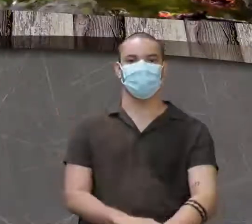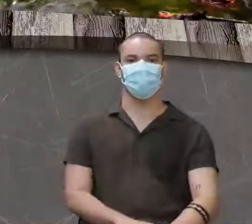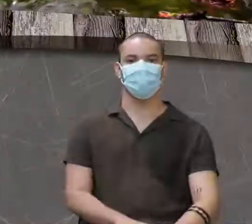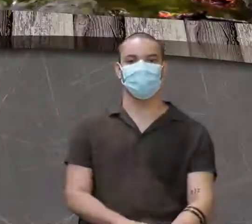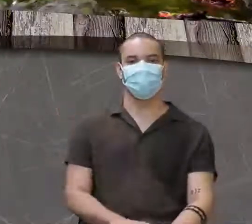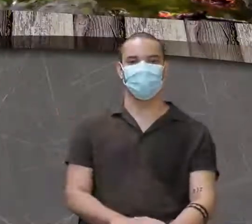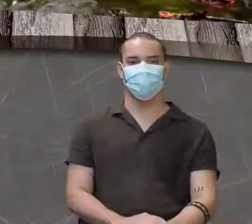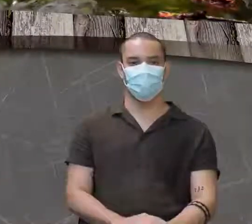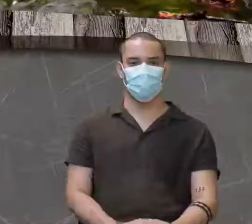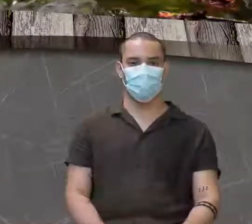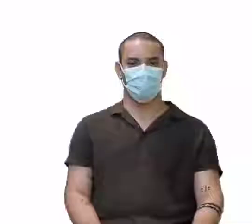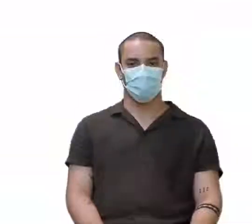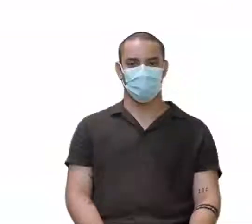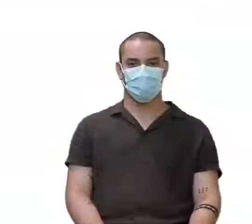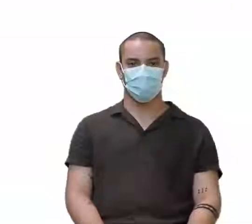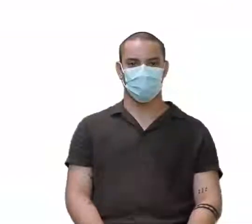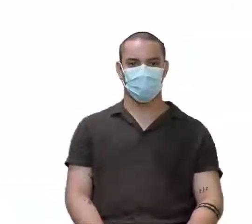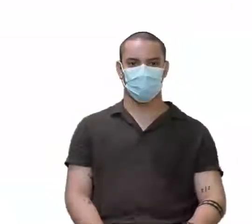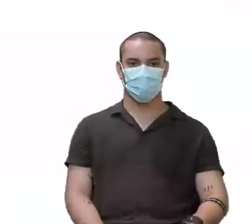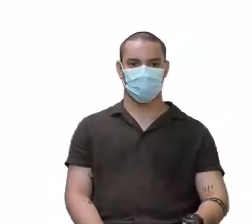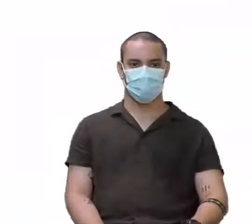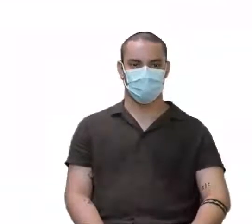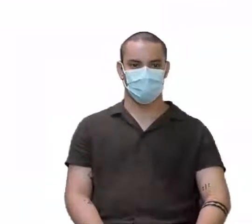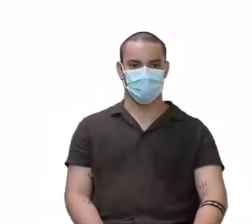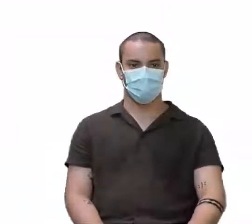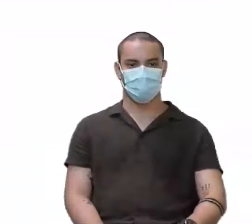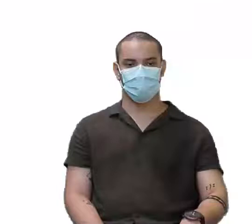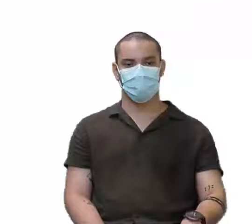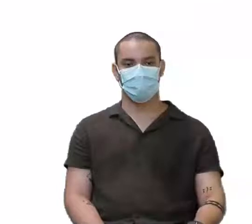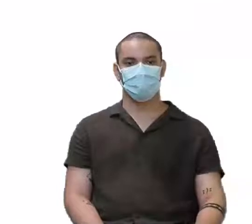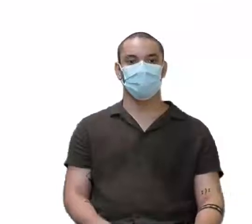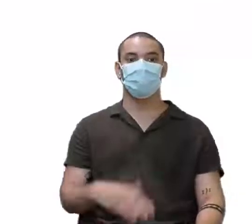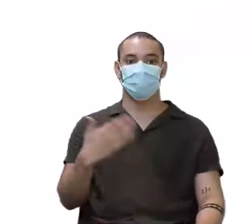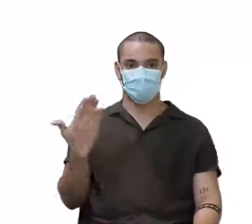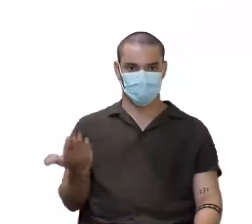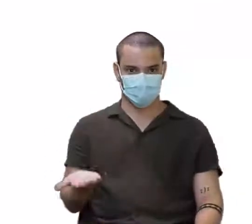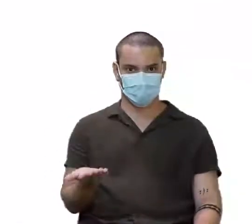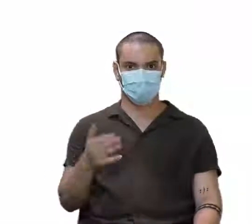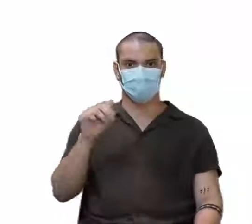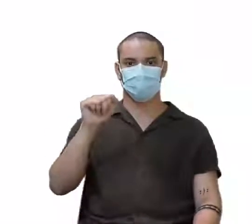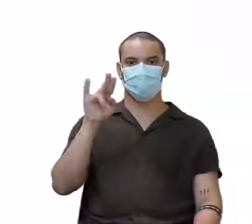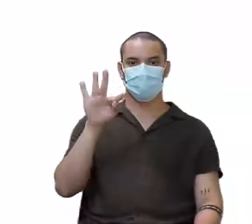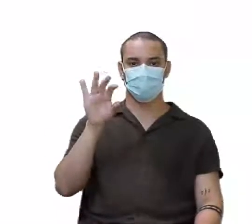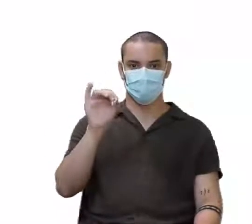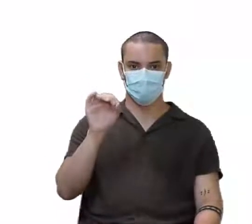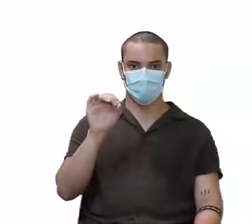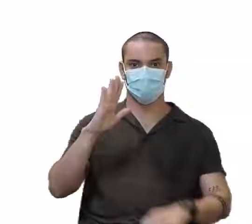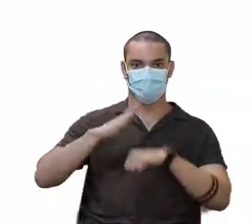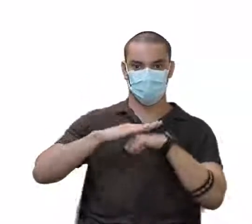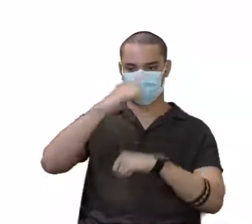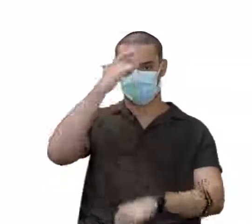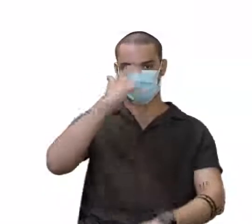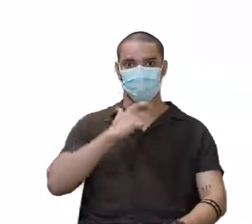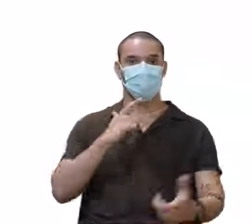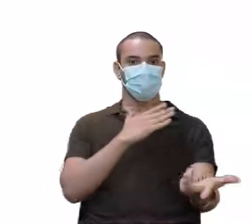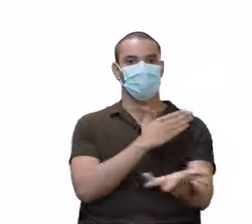Vamos embora. Olha lá, no quadro. Sucessão autogênica, ela ocorre em